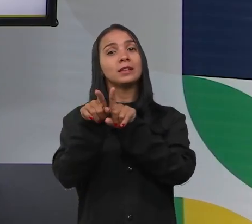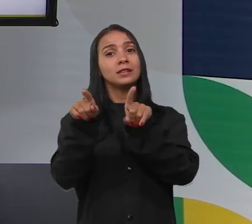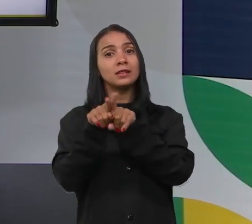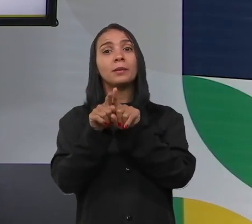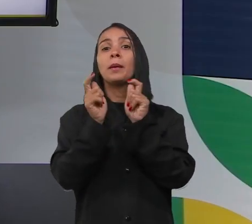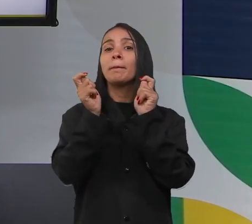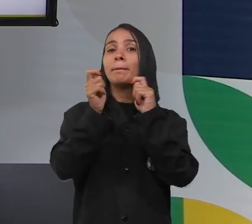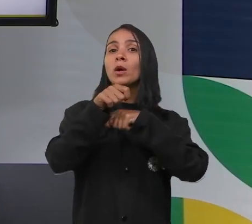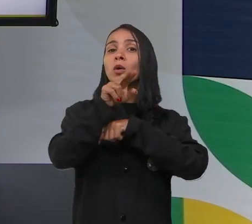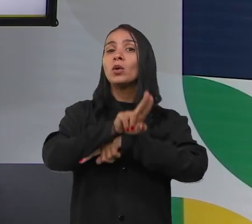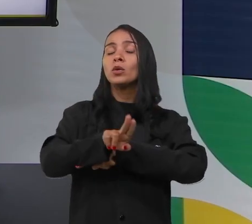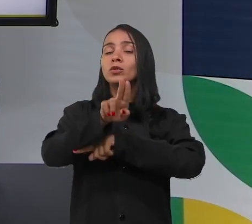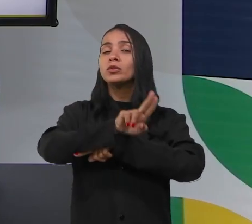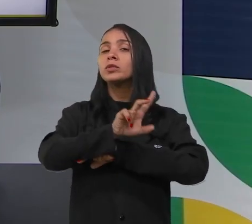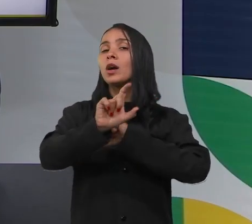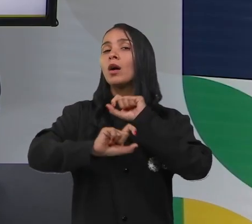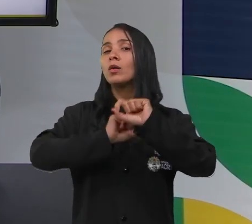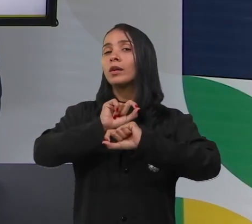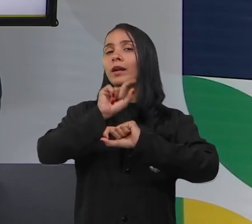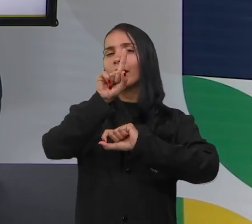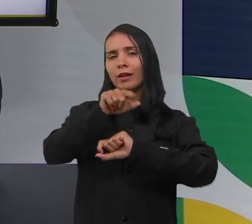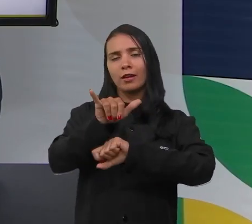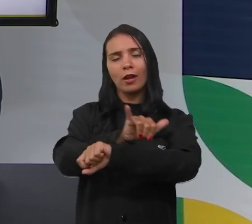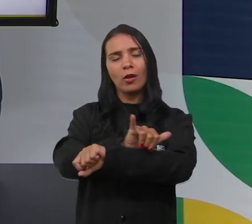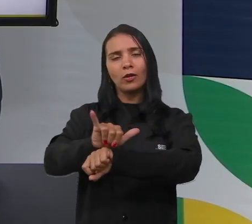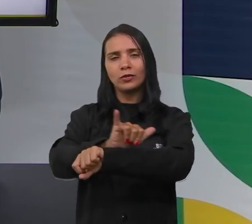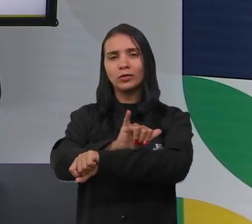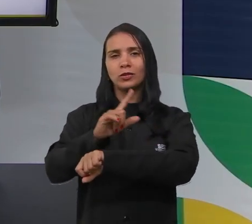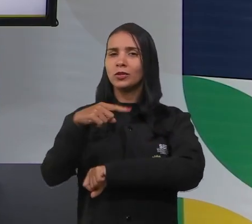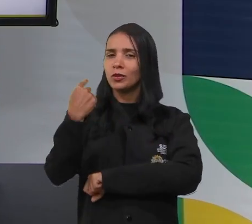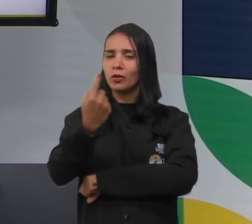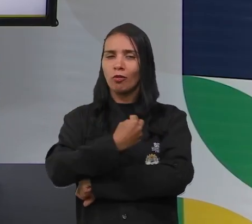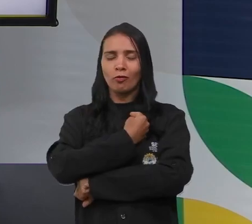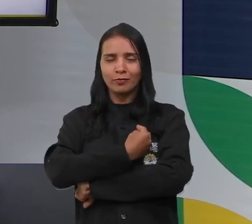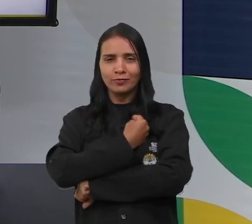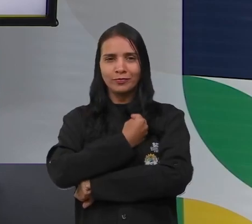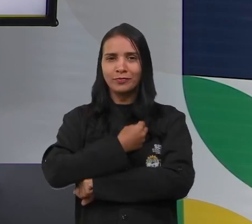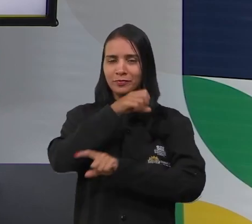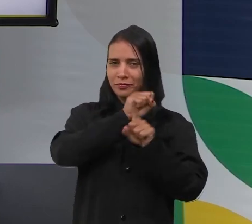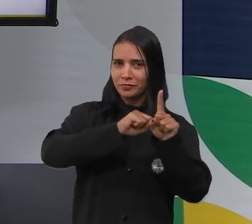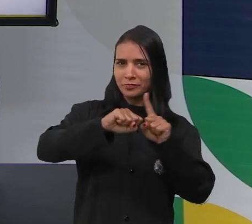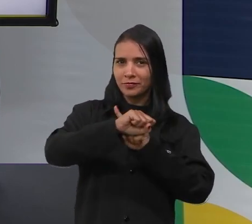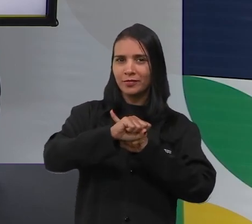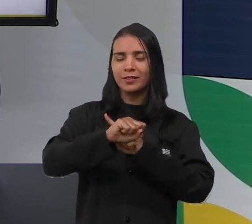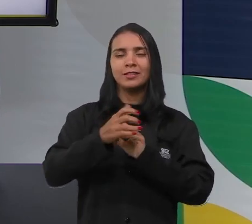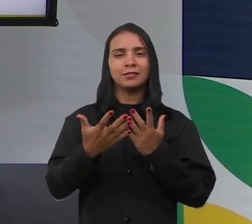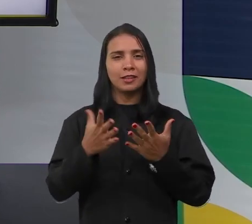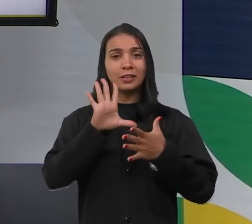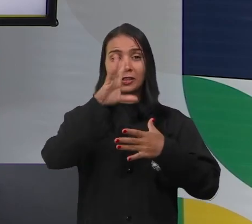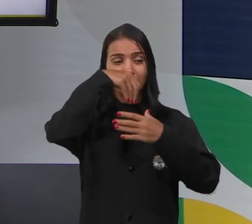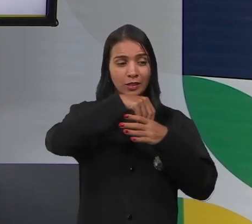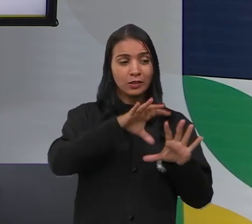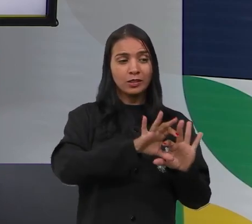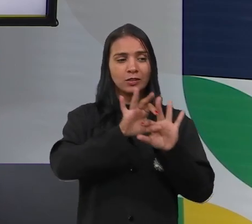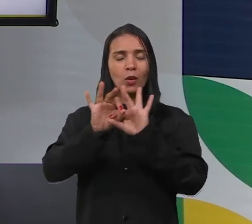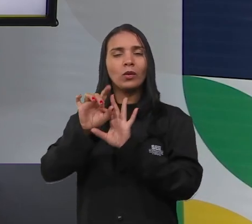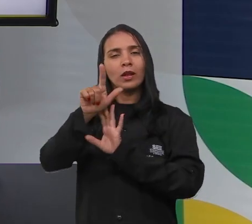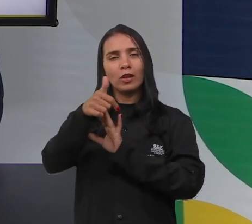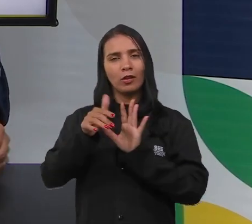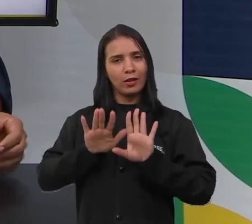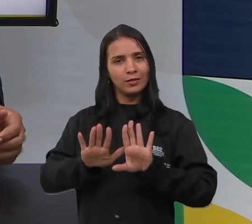um instrumento de vivência social. É basicamente isso que a gente está falando aqui dentro dessa concepção um pouco mais global,